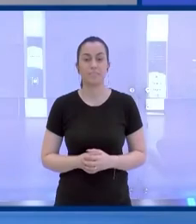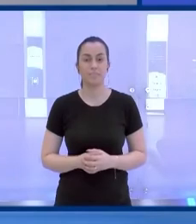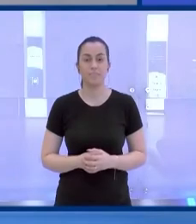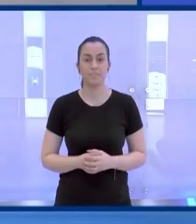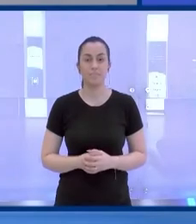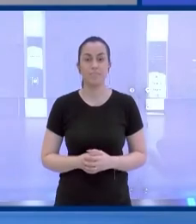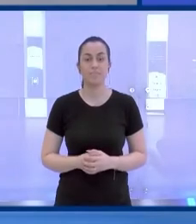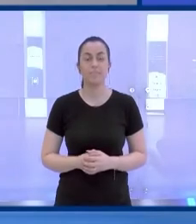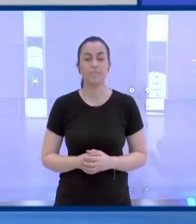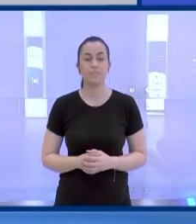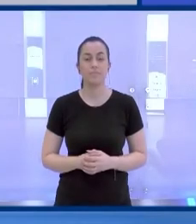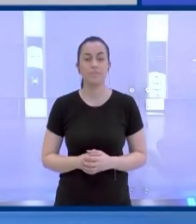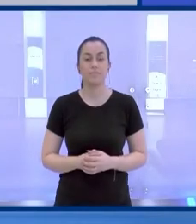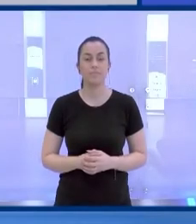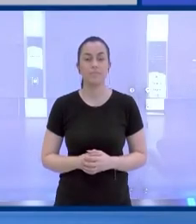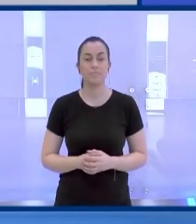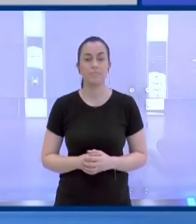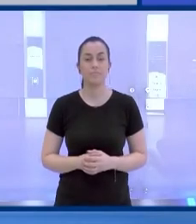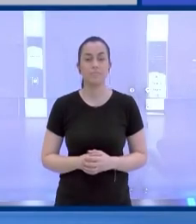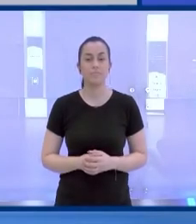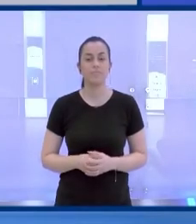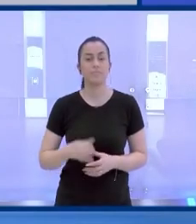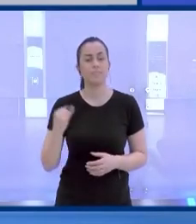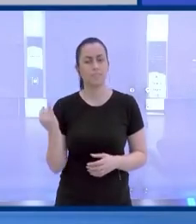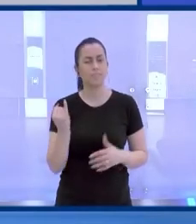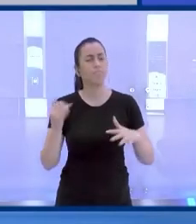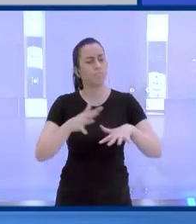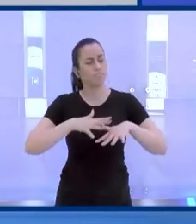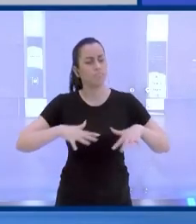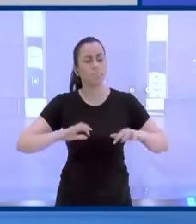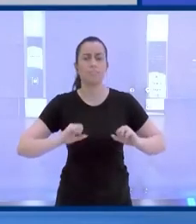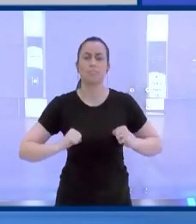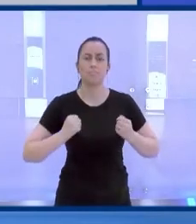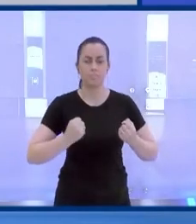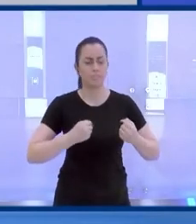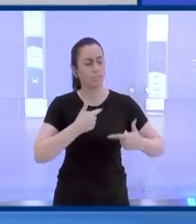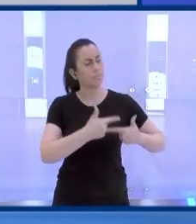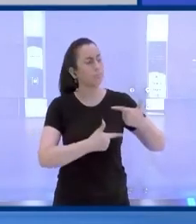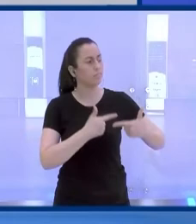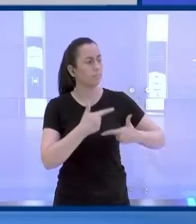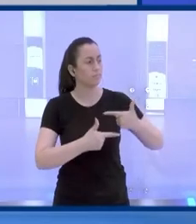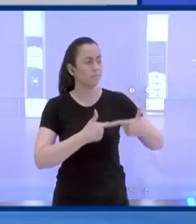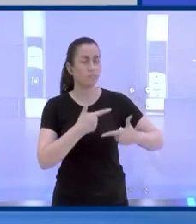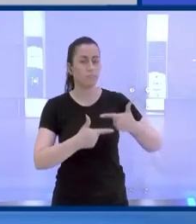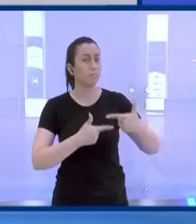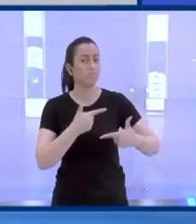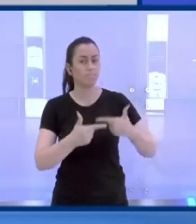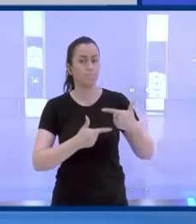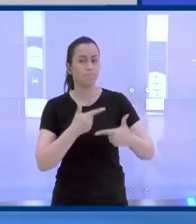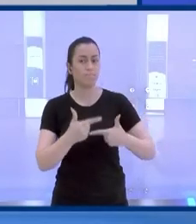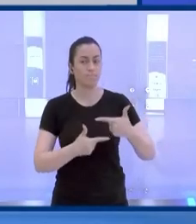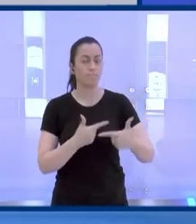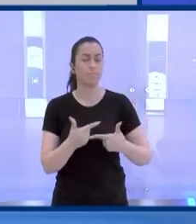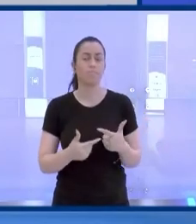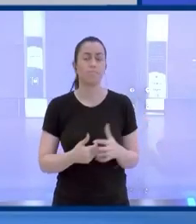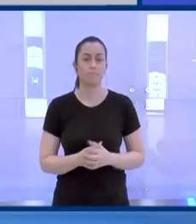sirvam nossas façanhas de modelo a toda a terra. Pois, nos últimos tempos,